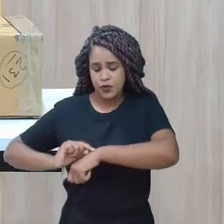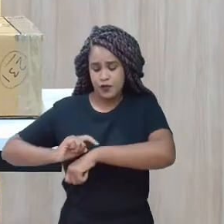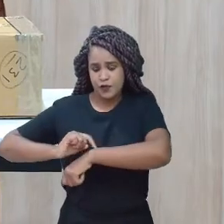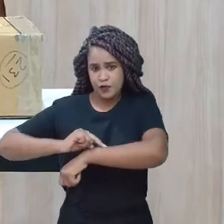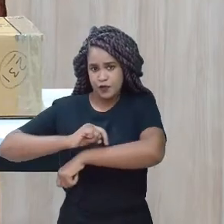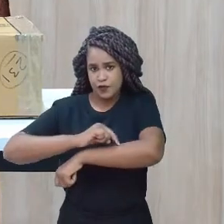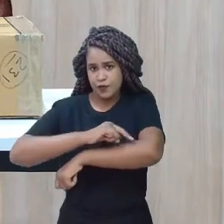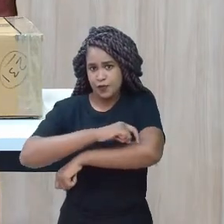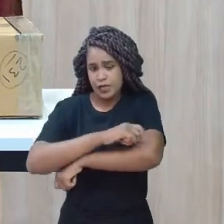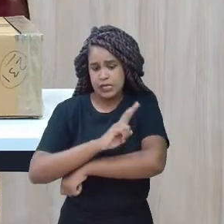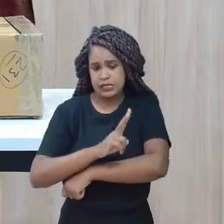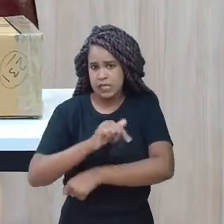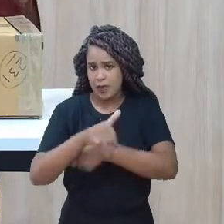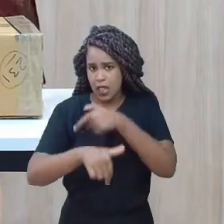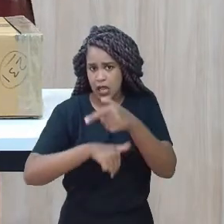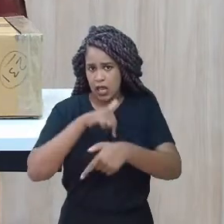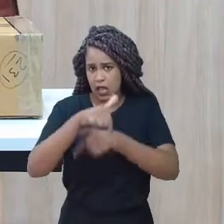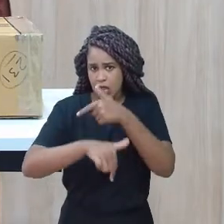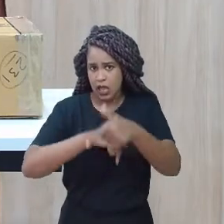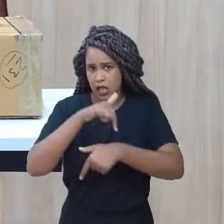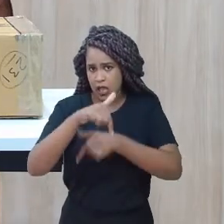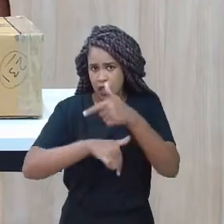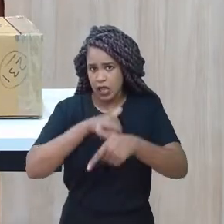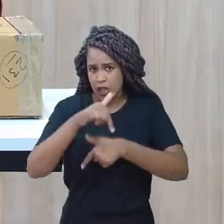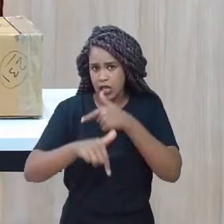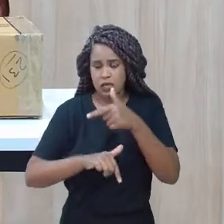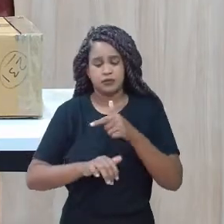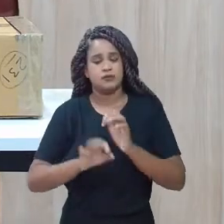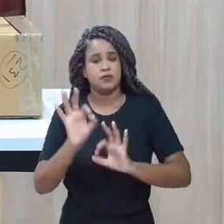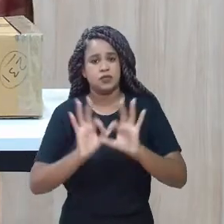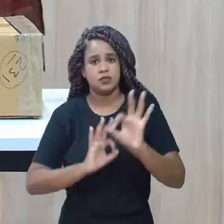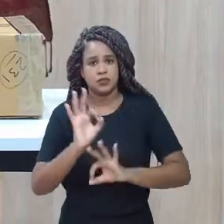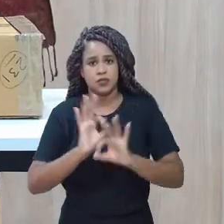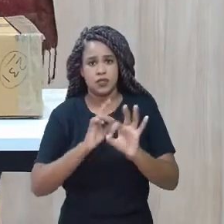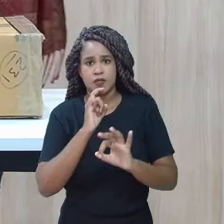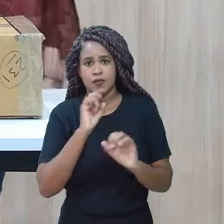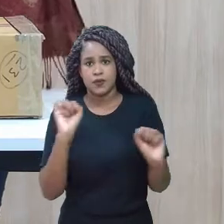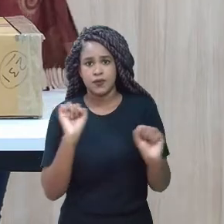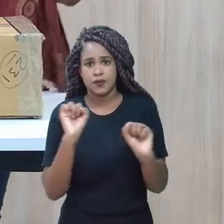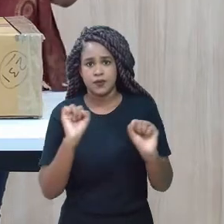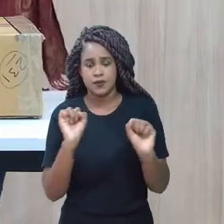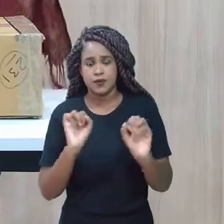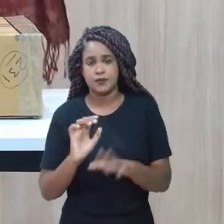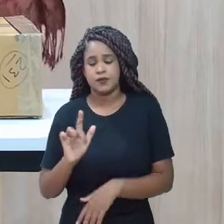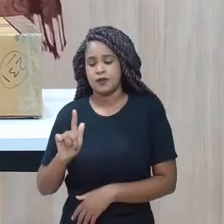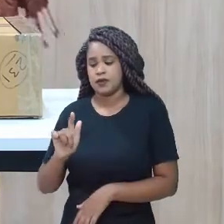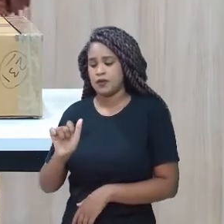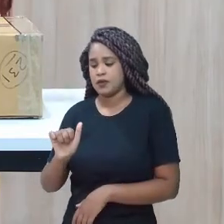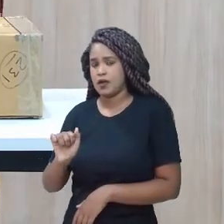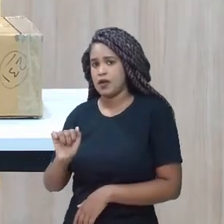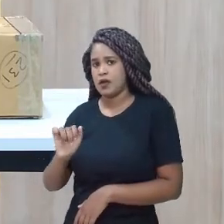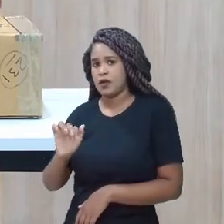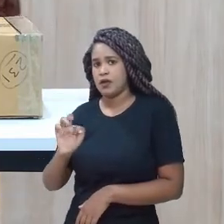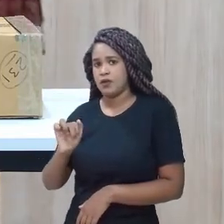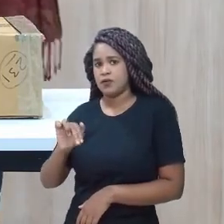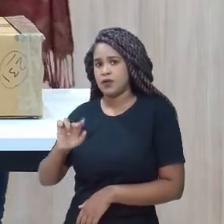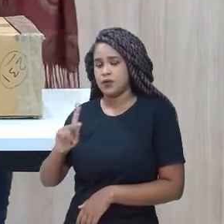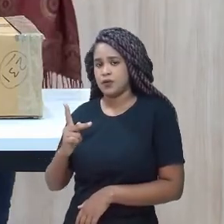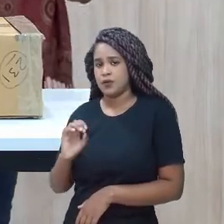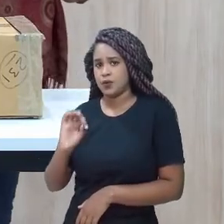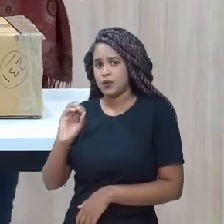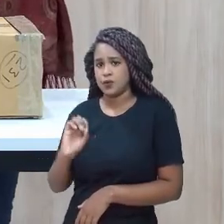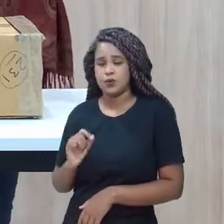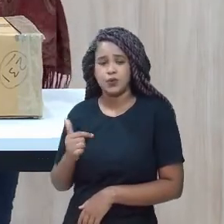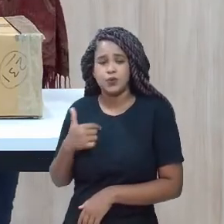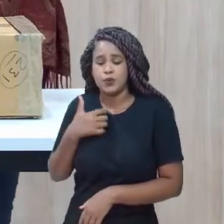né, que está sempre trabalhando, que se prepara para o inverno, e do gafanhoto fanfarrão, que não